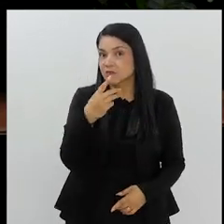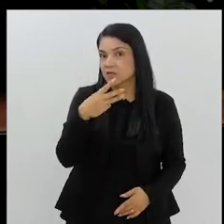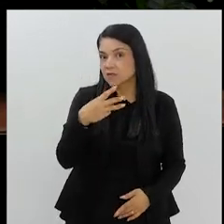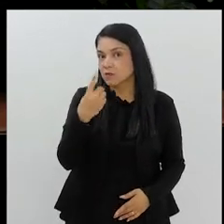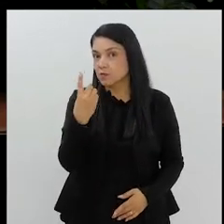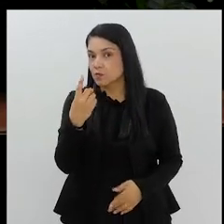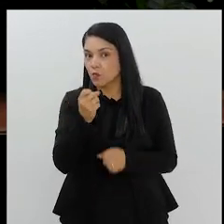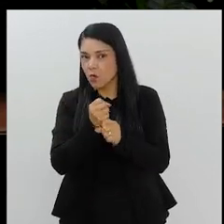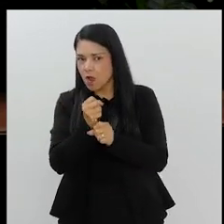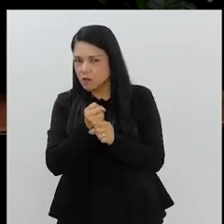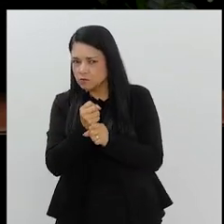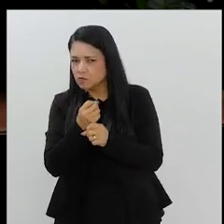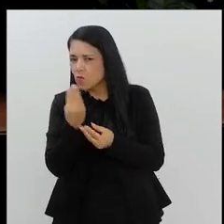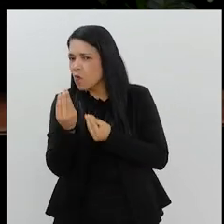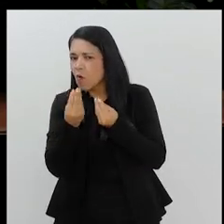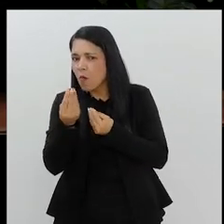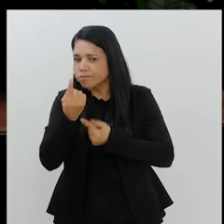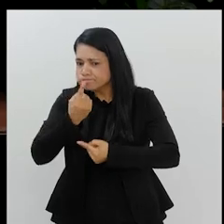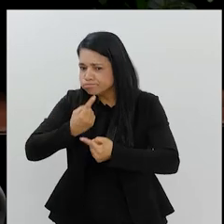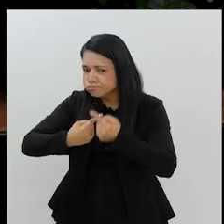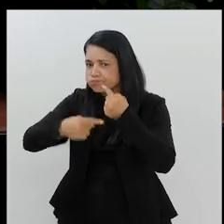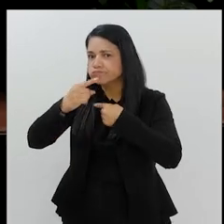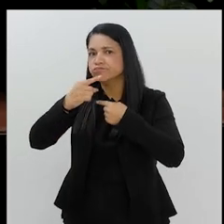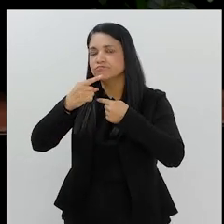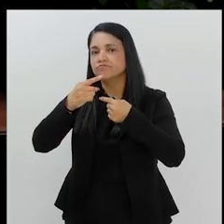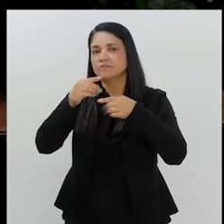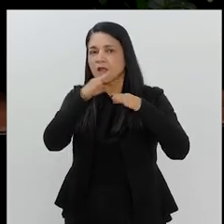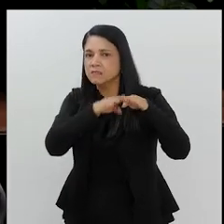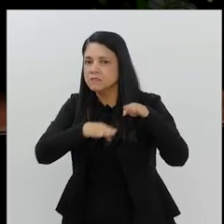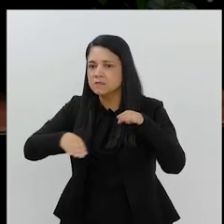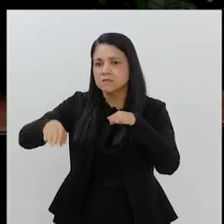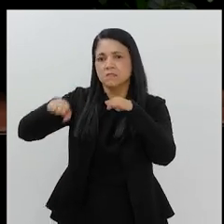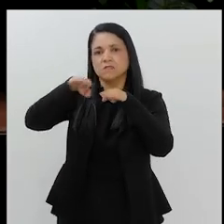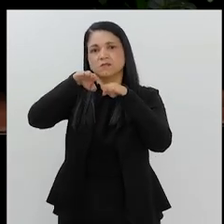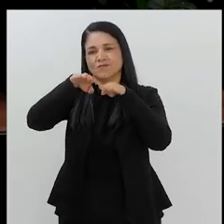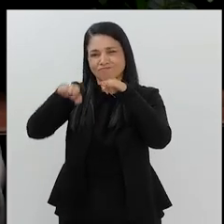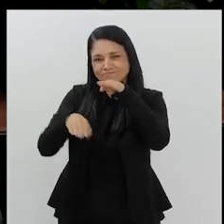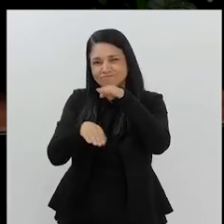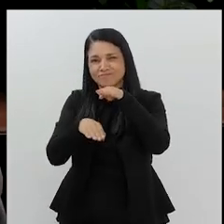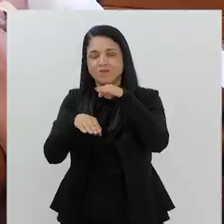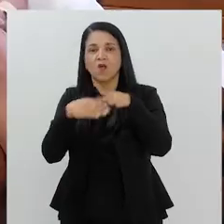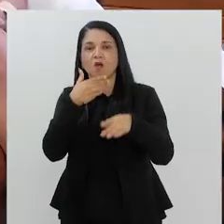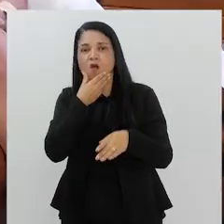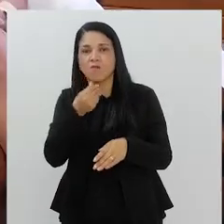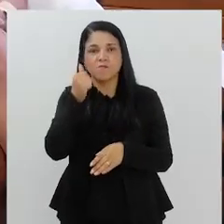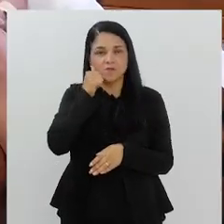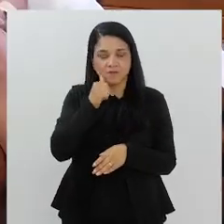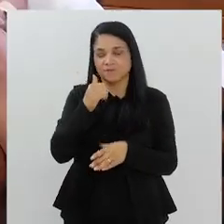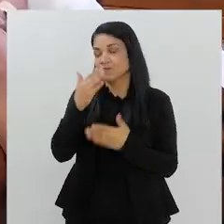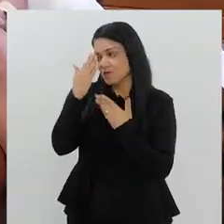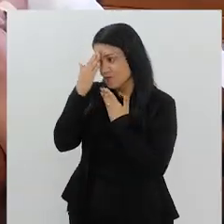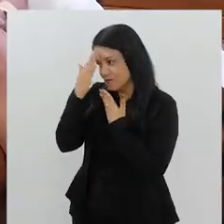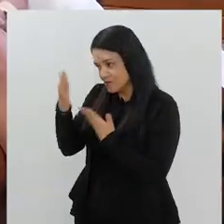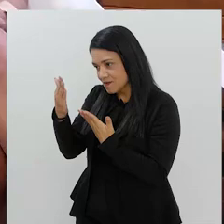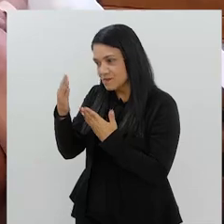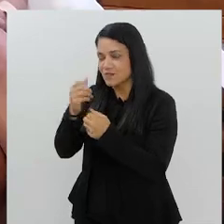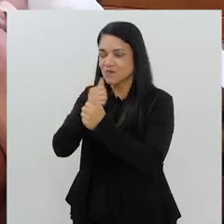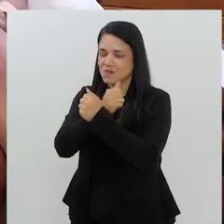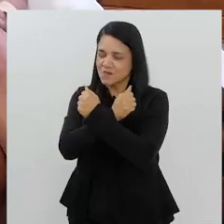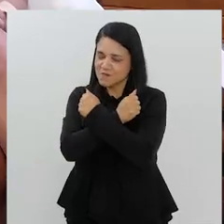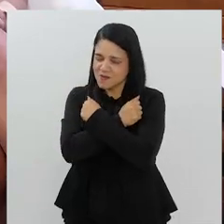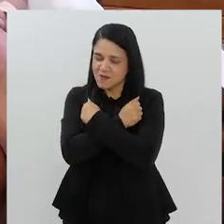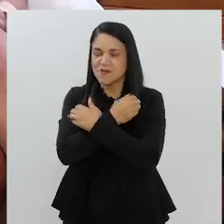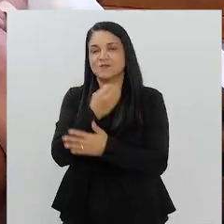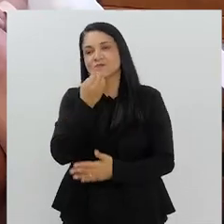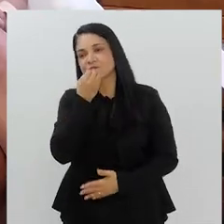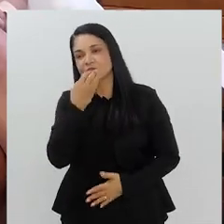como superar esse Abismo né de desigualdade deputada seja bem-vinda Obrigada Primeiramente um